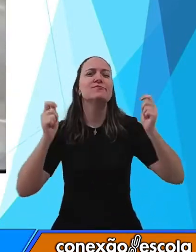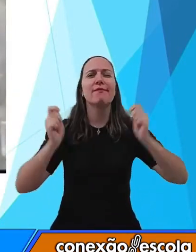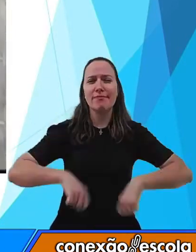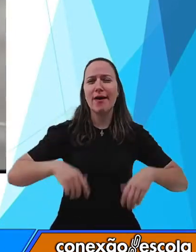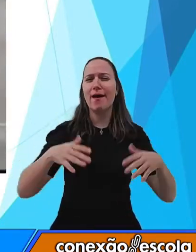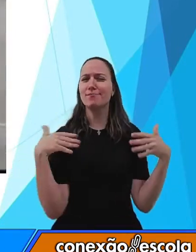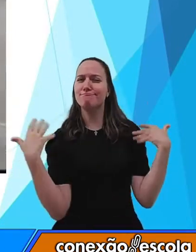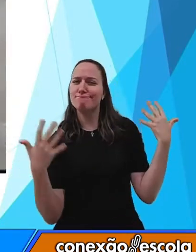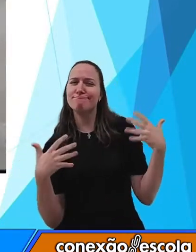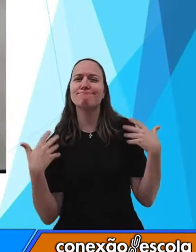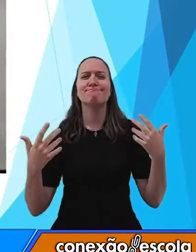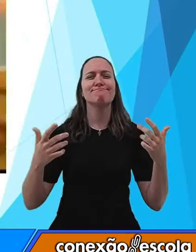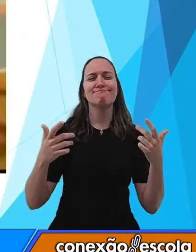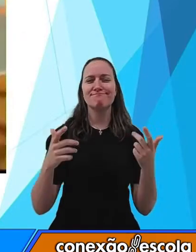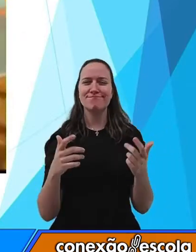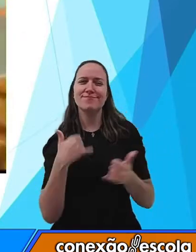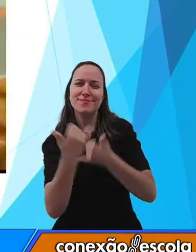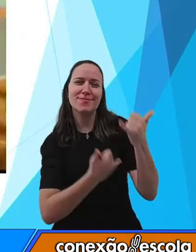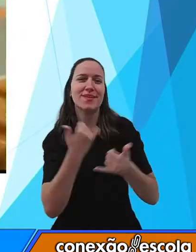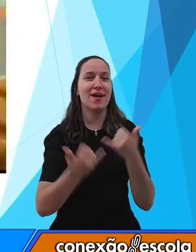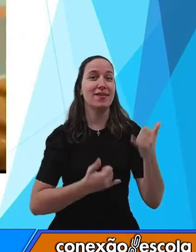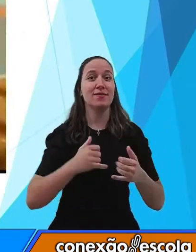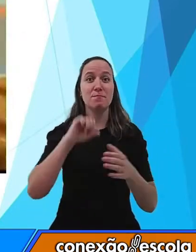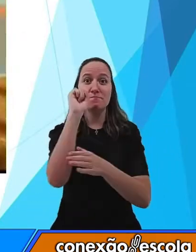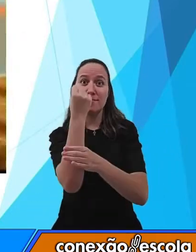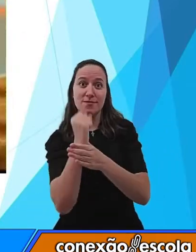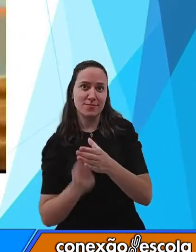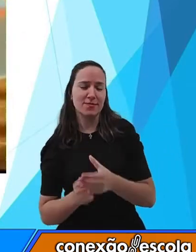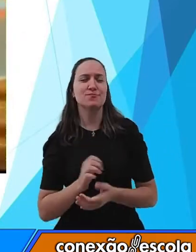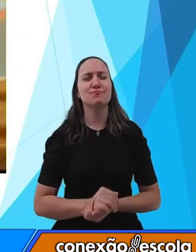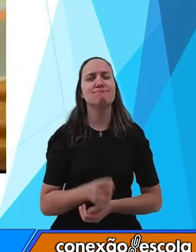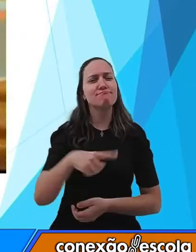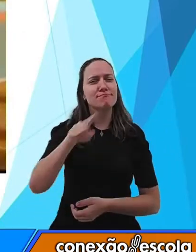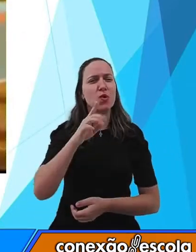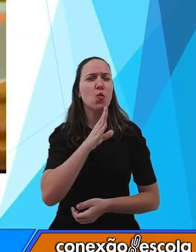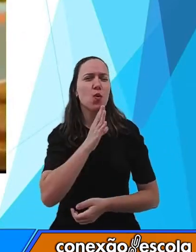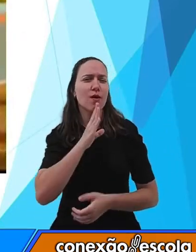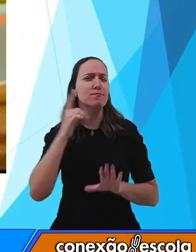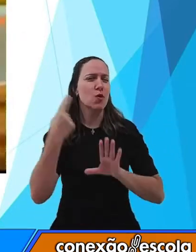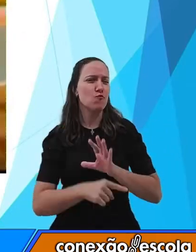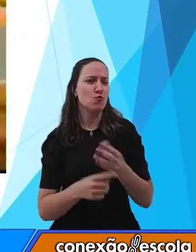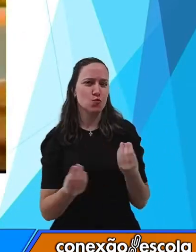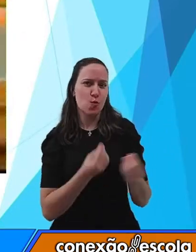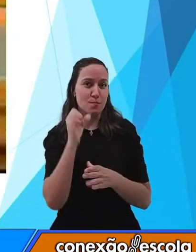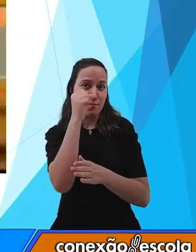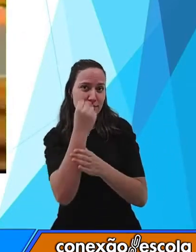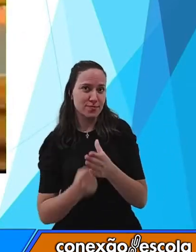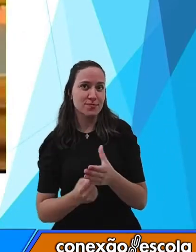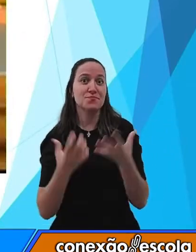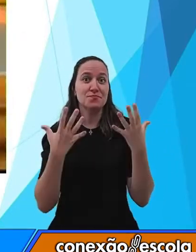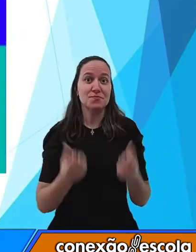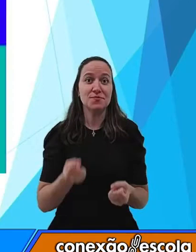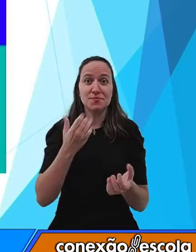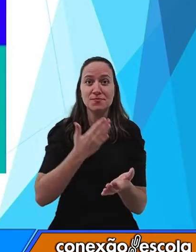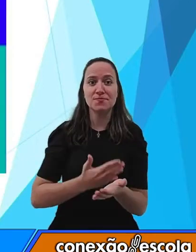o esporte basquete. E para você conhecer mais desse esporte, vamos começar com os fundamentos.